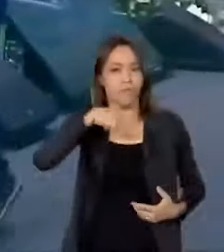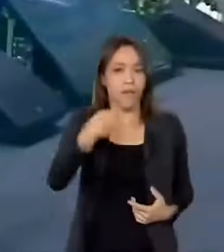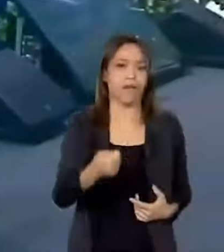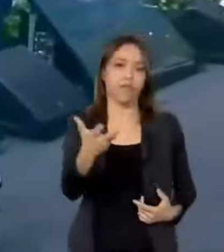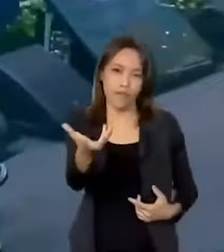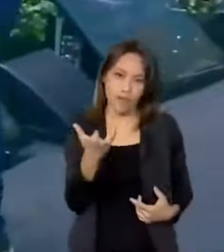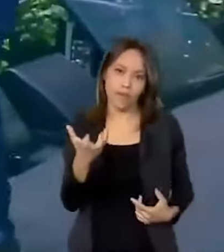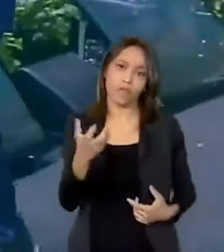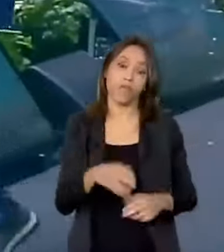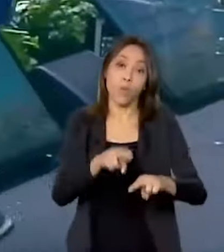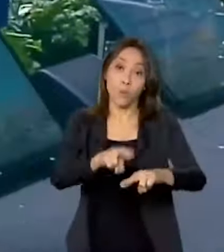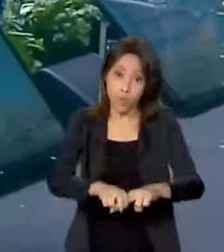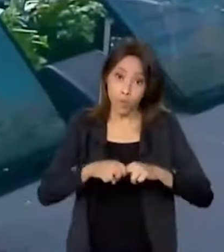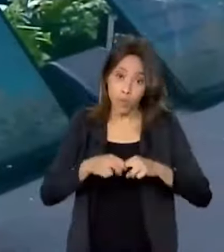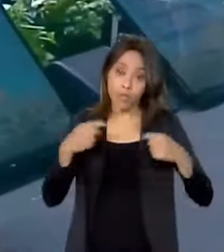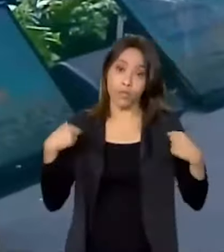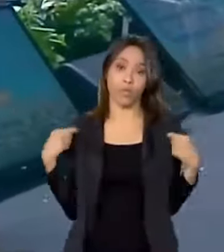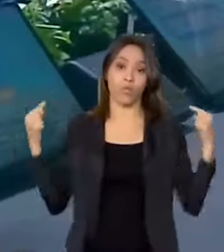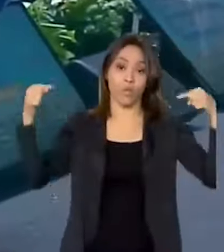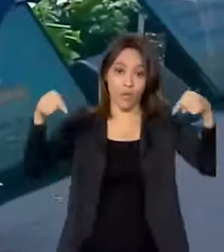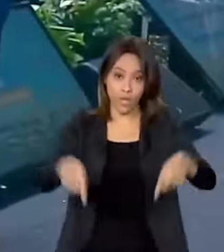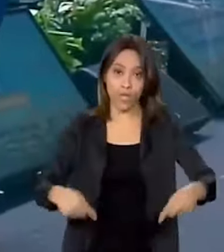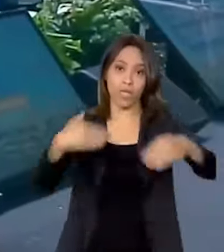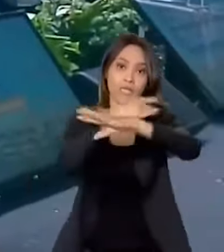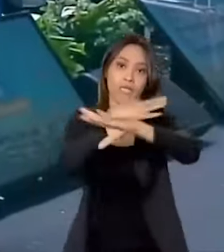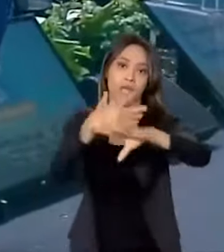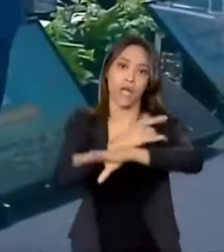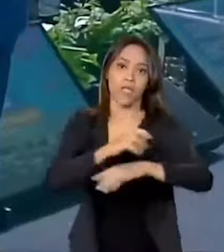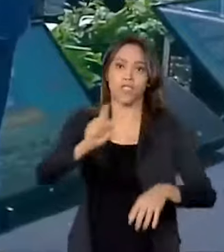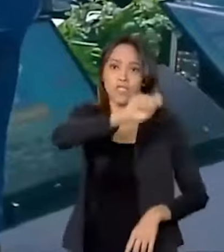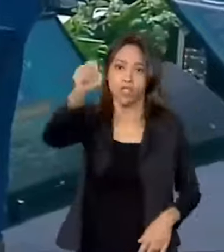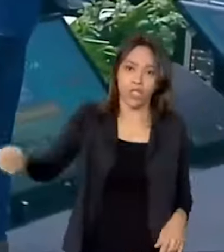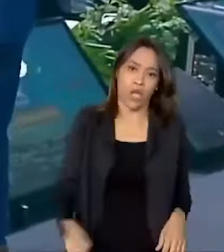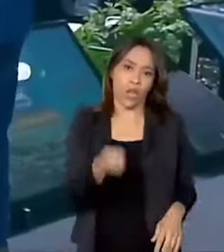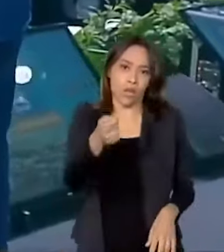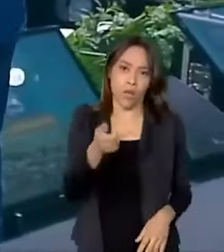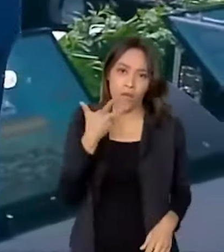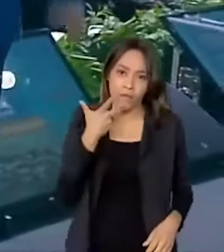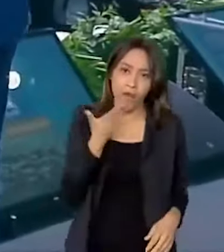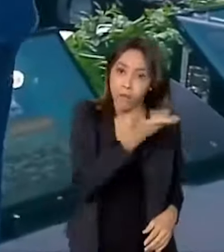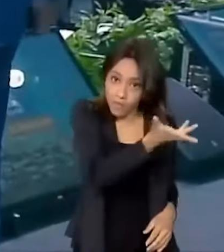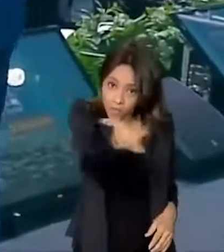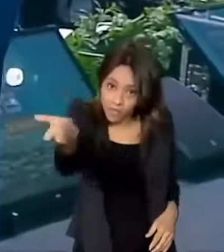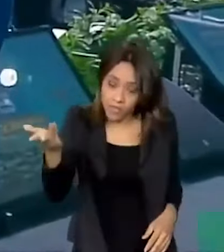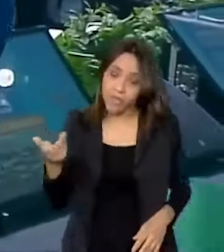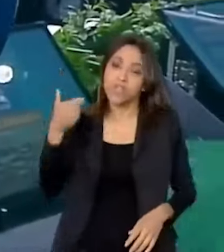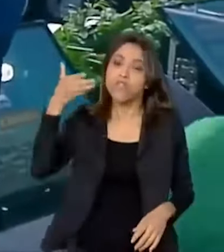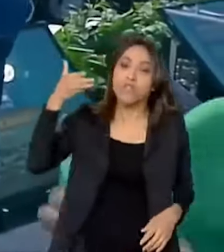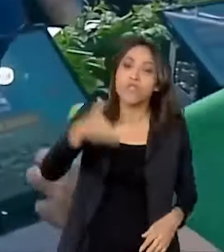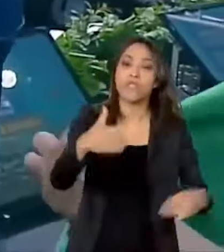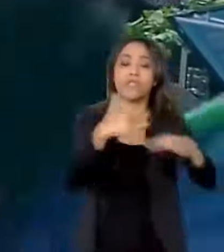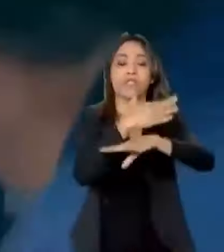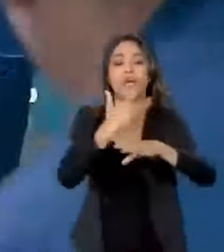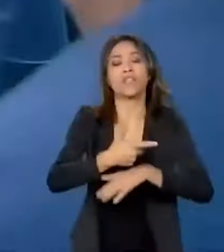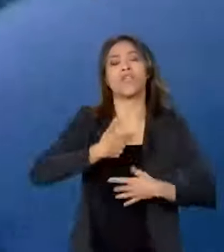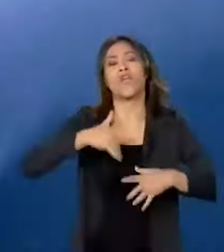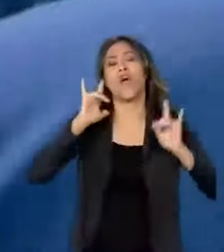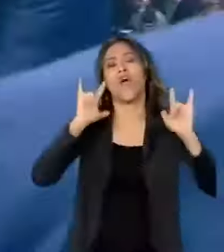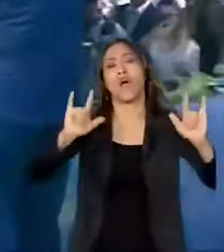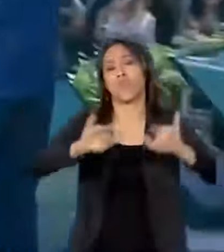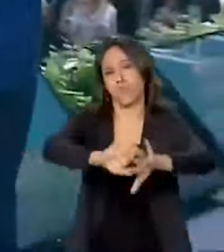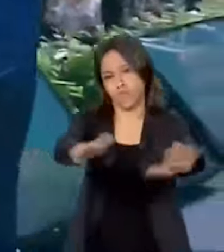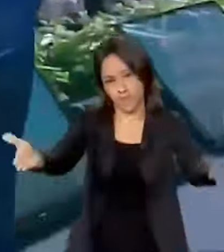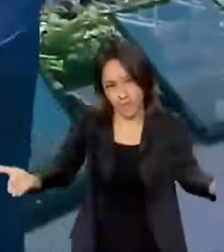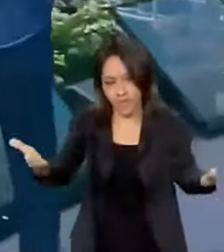criar. E por isso eu estou aqui em Araraquara para dizer para vocês: Araraquara, eu amo vocês